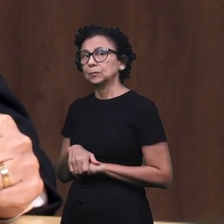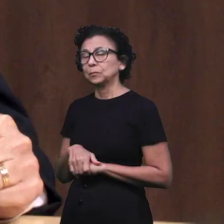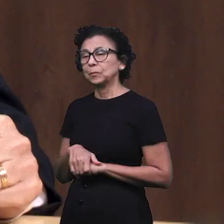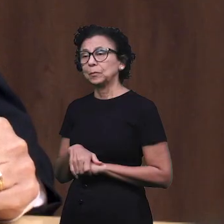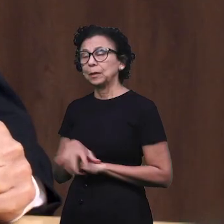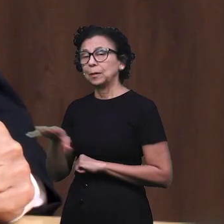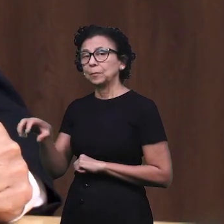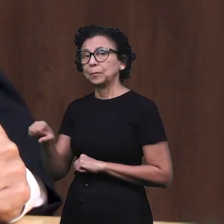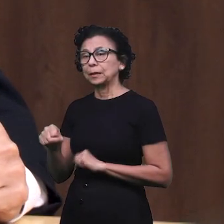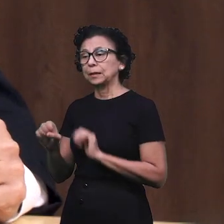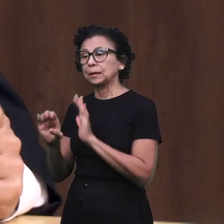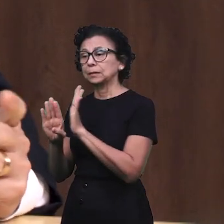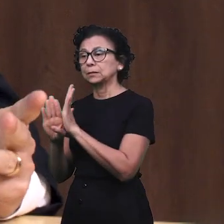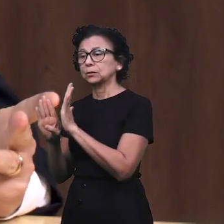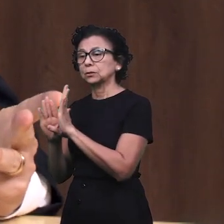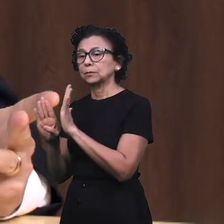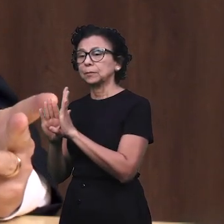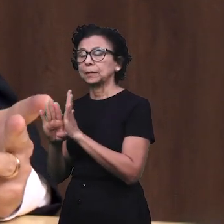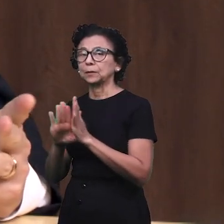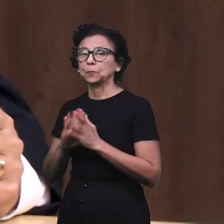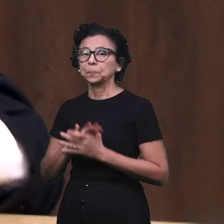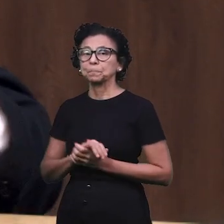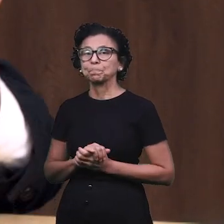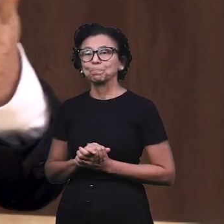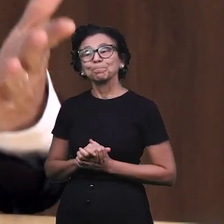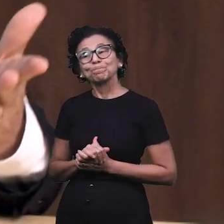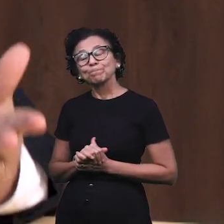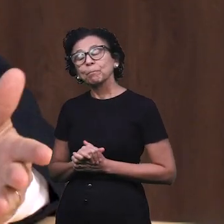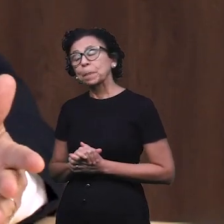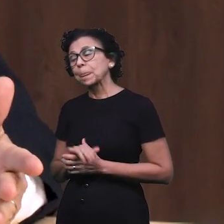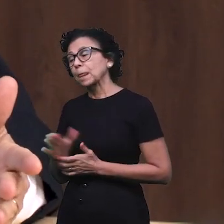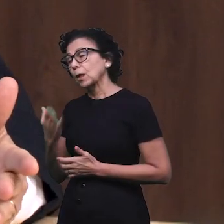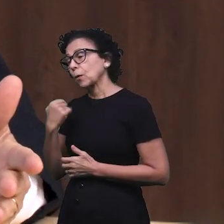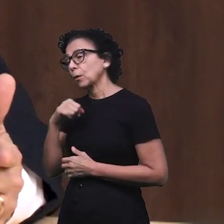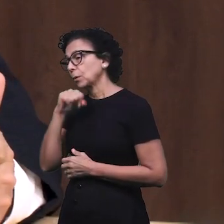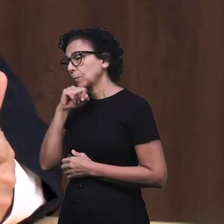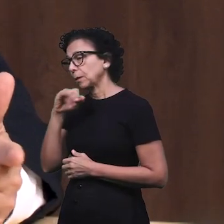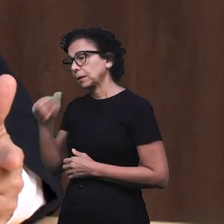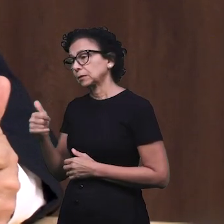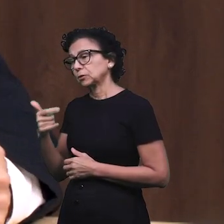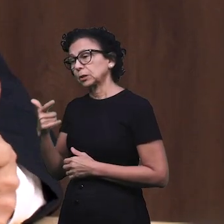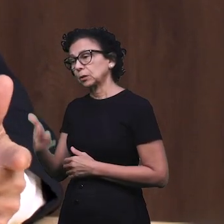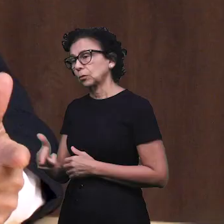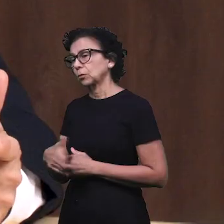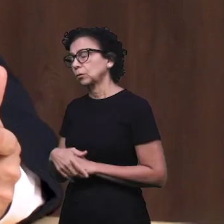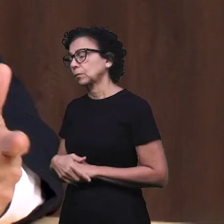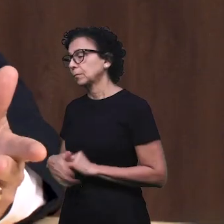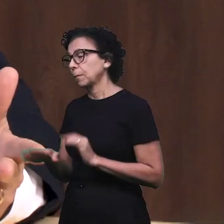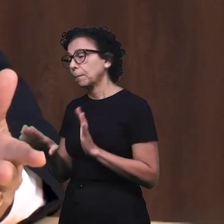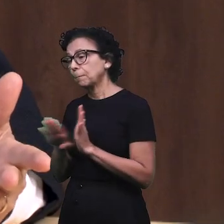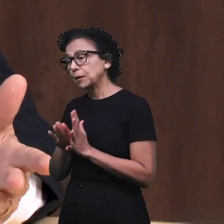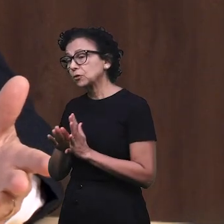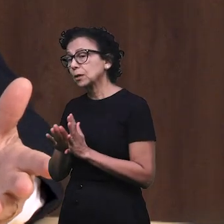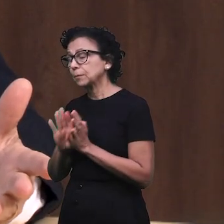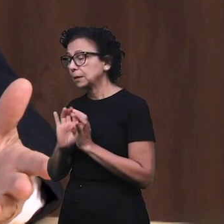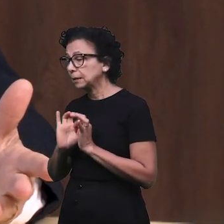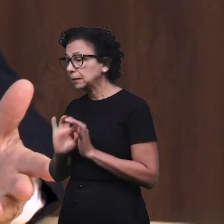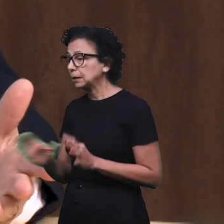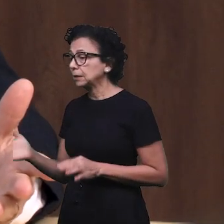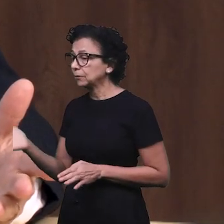pai Jacó foi convencido que tinha que liberar, tinha que deixar Benjamim ir